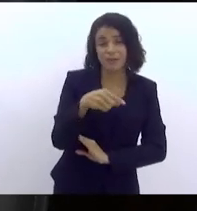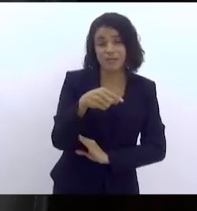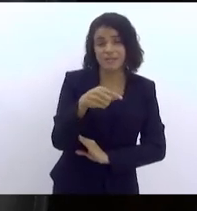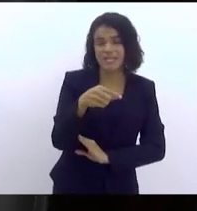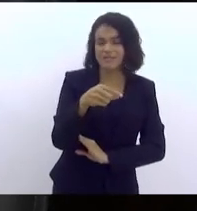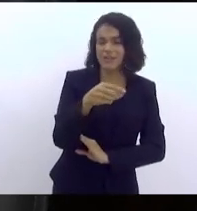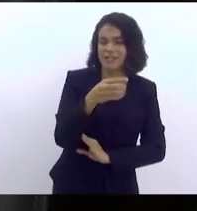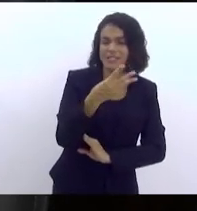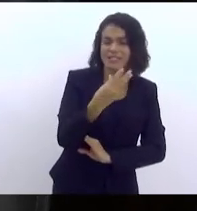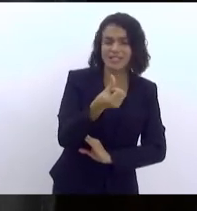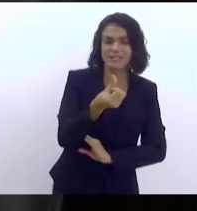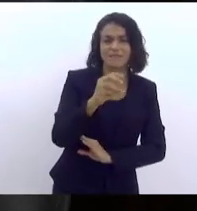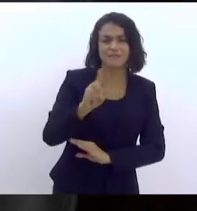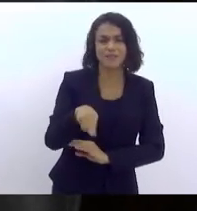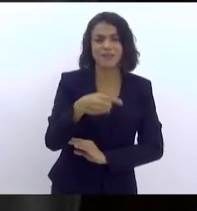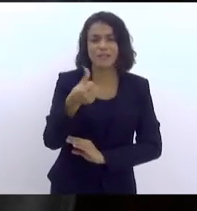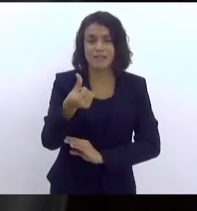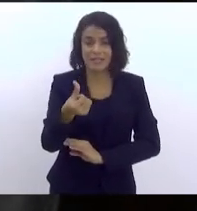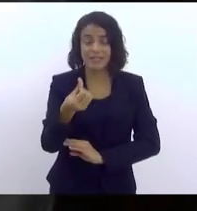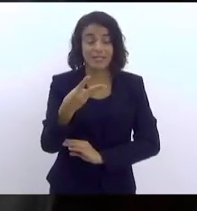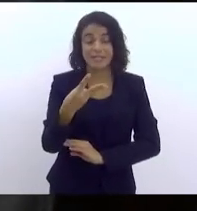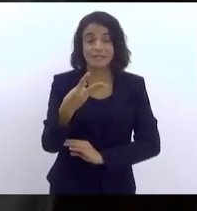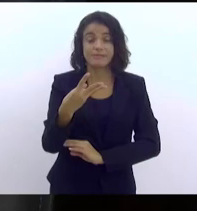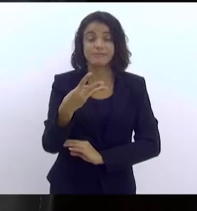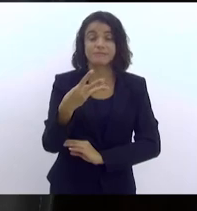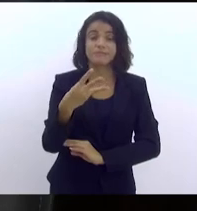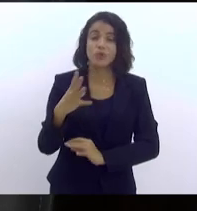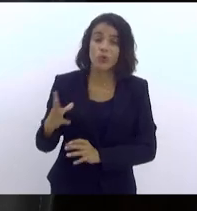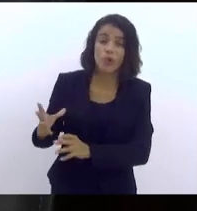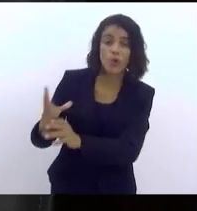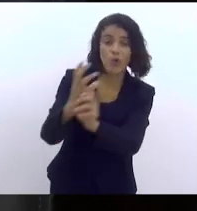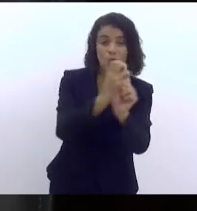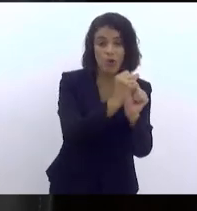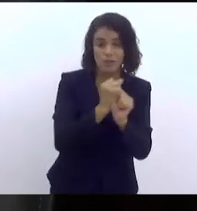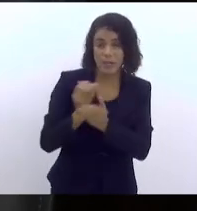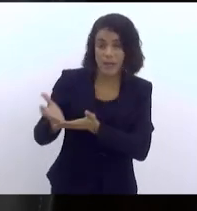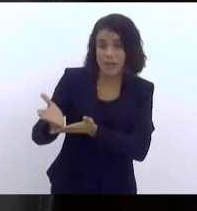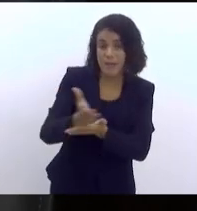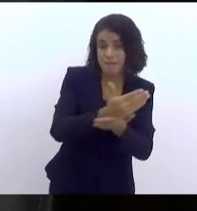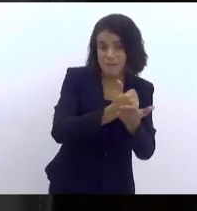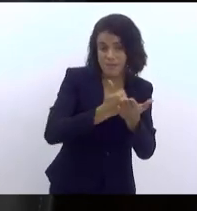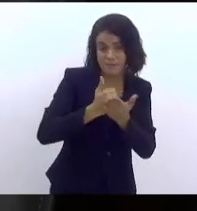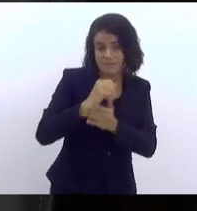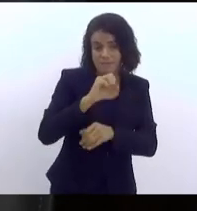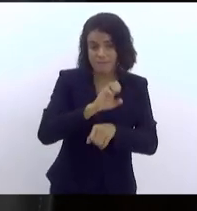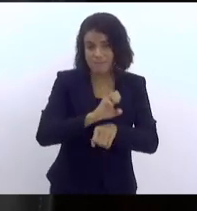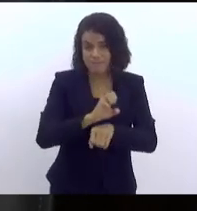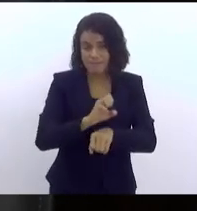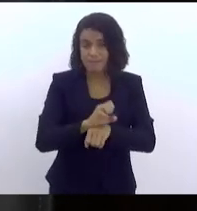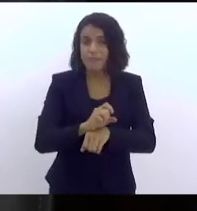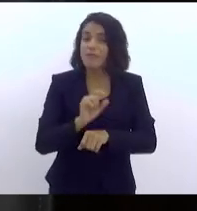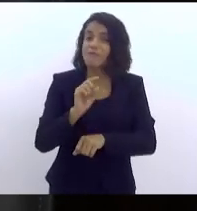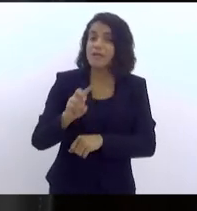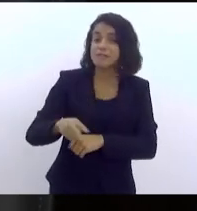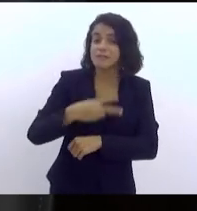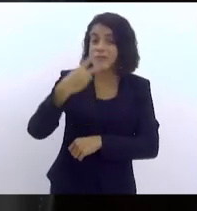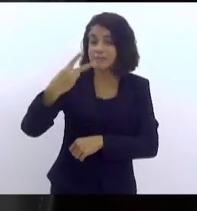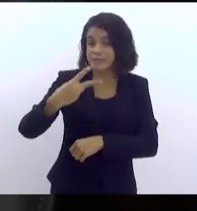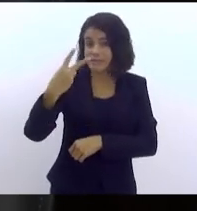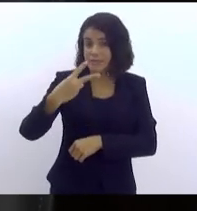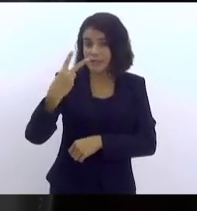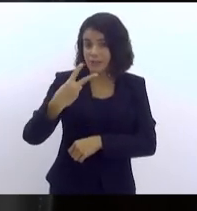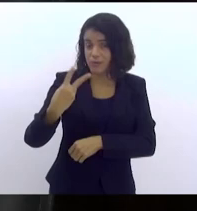de todo o orçamento do estado no próximo neste ano e será a segunda maior